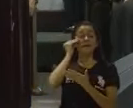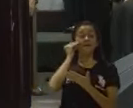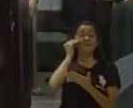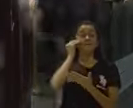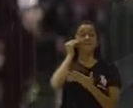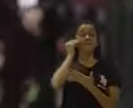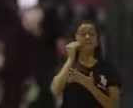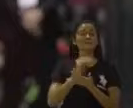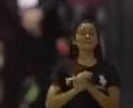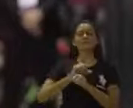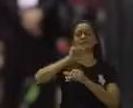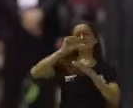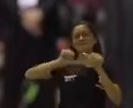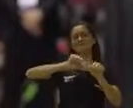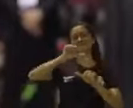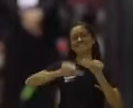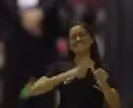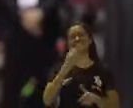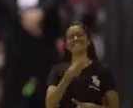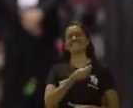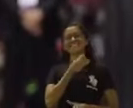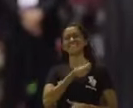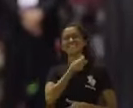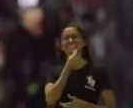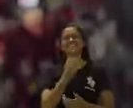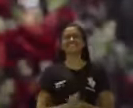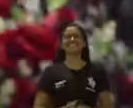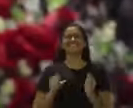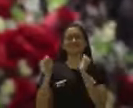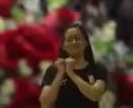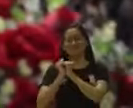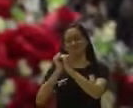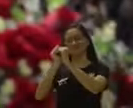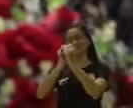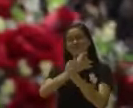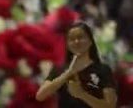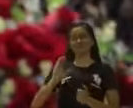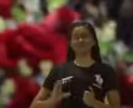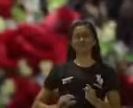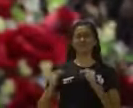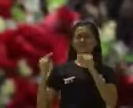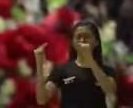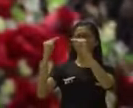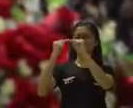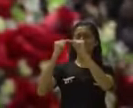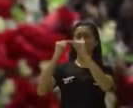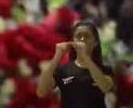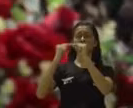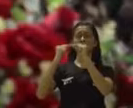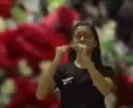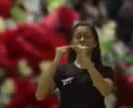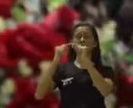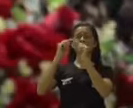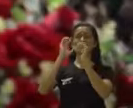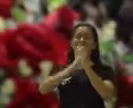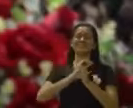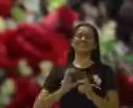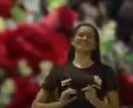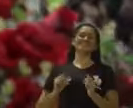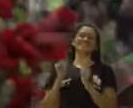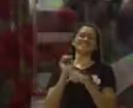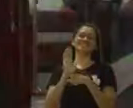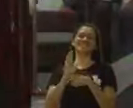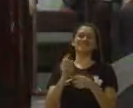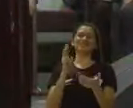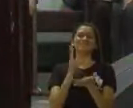experiência transformadora em Cristo, com Cristo e por meio do Cristo. E